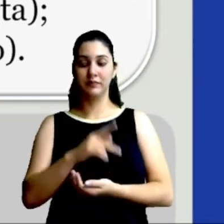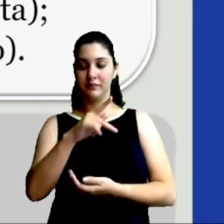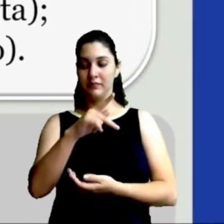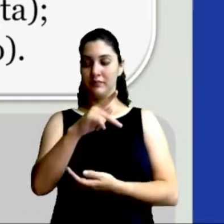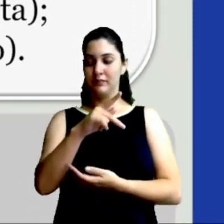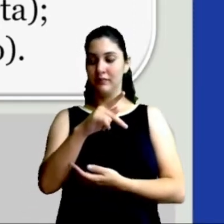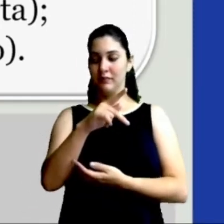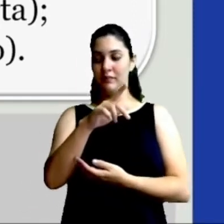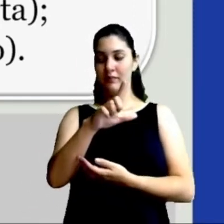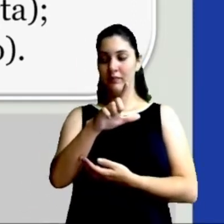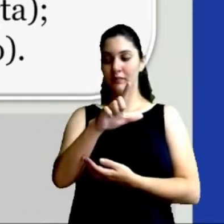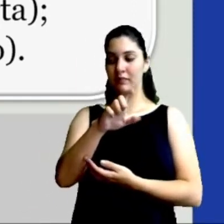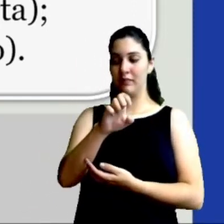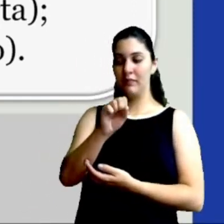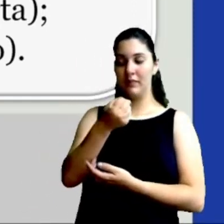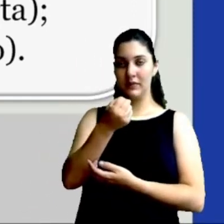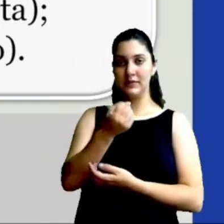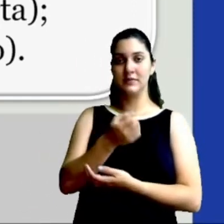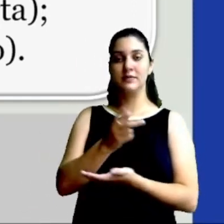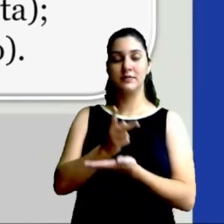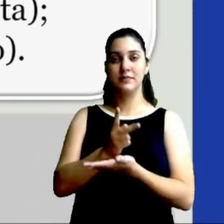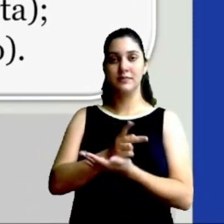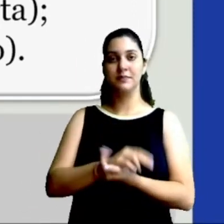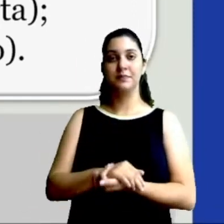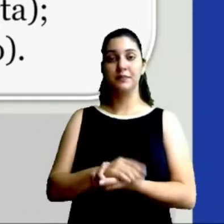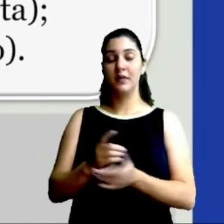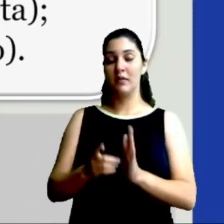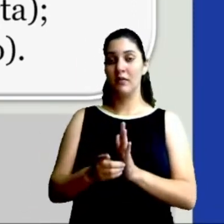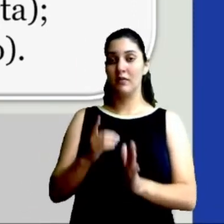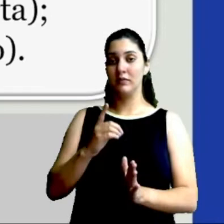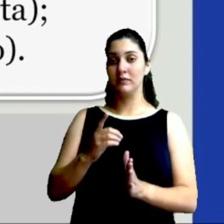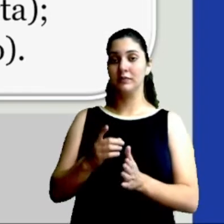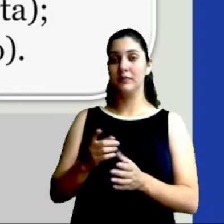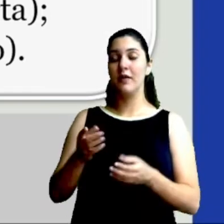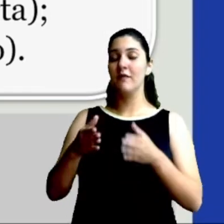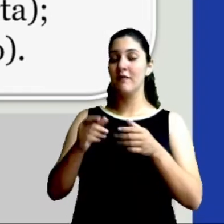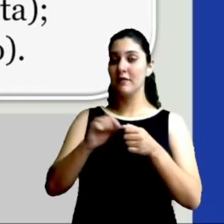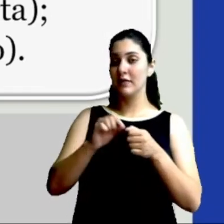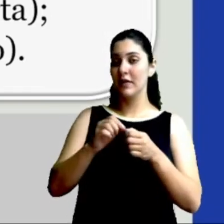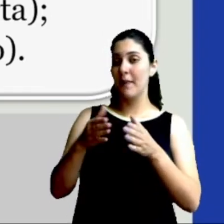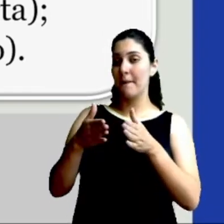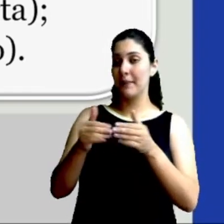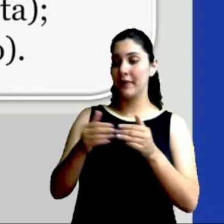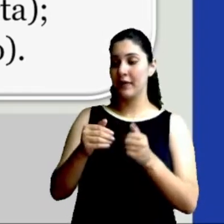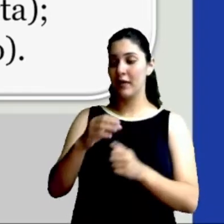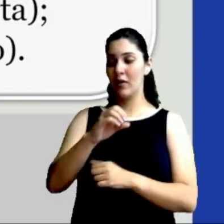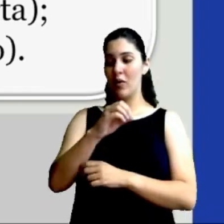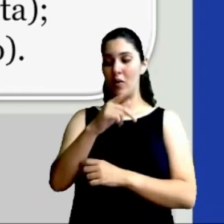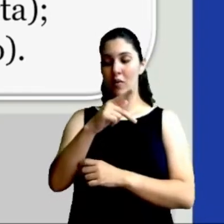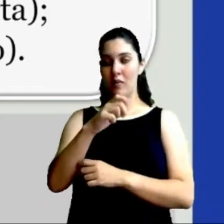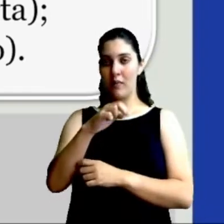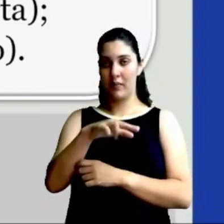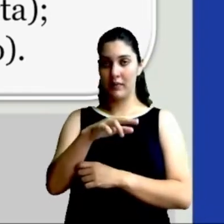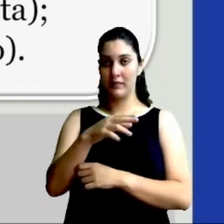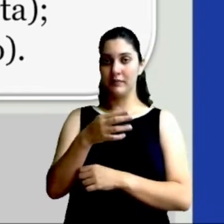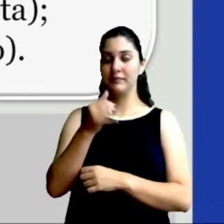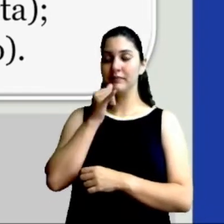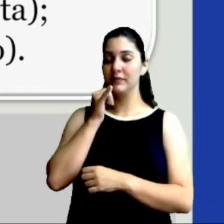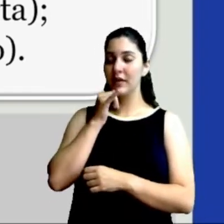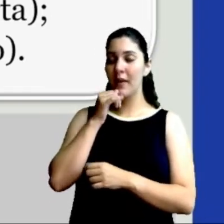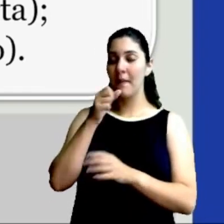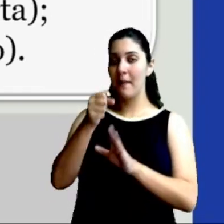final da tua frase ou no início. Mas vamos voltar. Fazer um pedido? Open the door. Abra a porta.